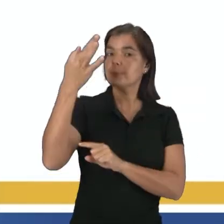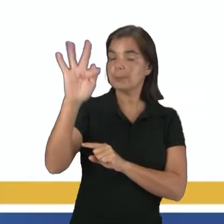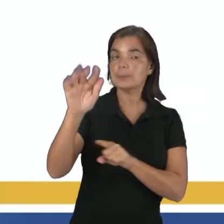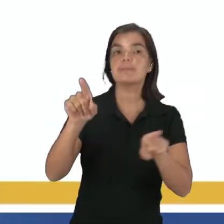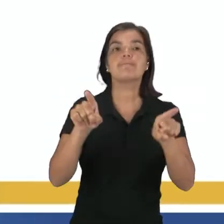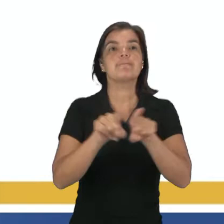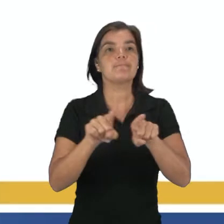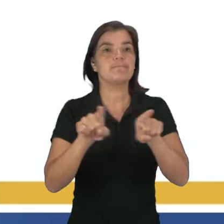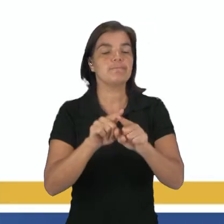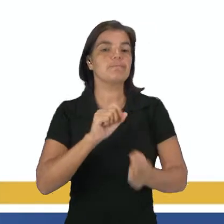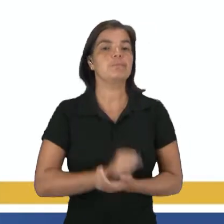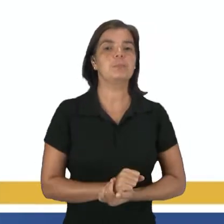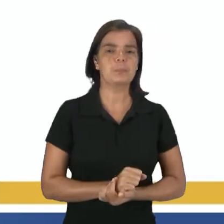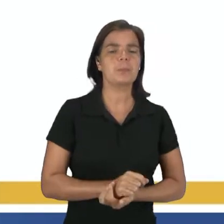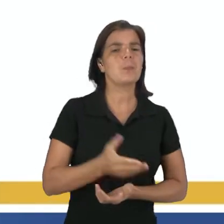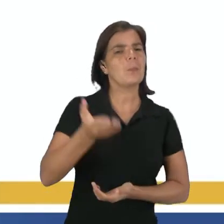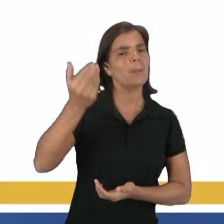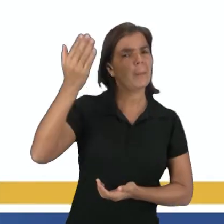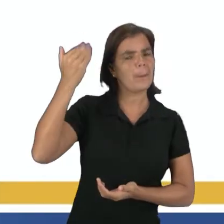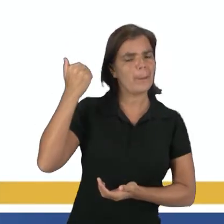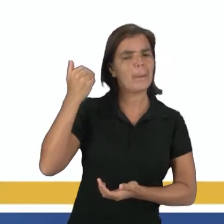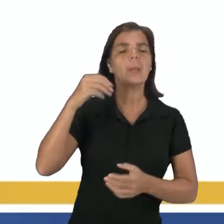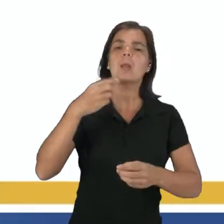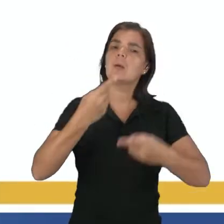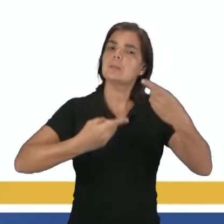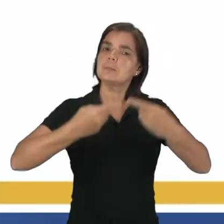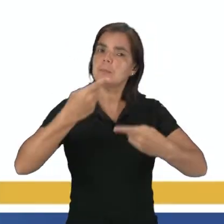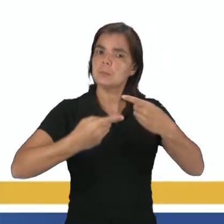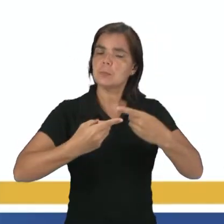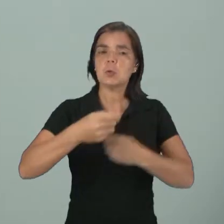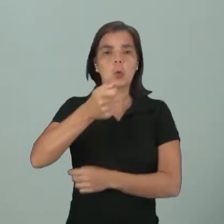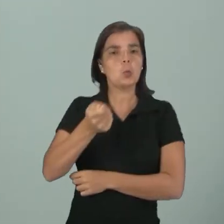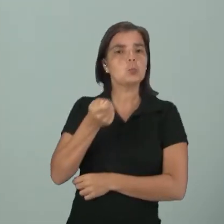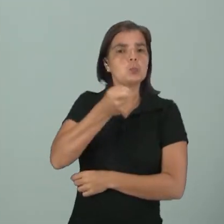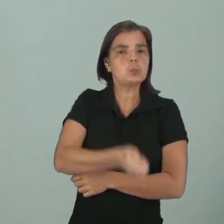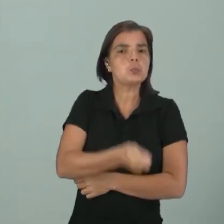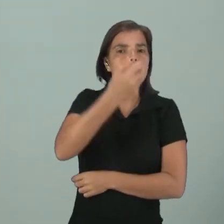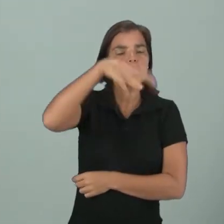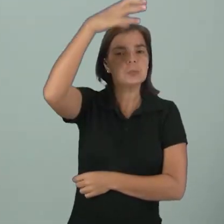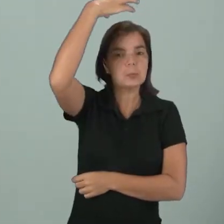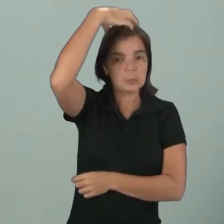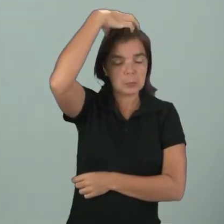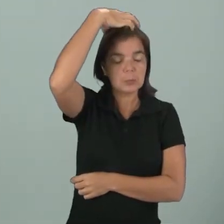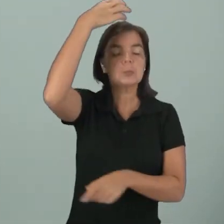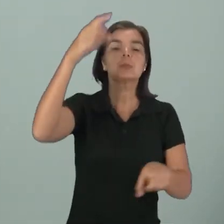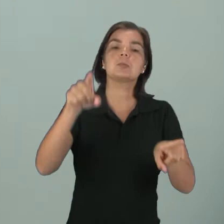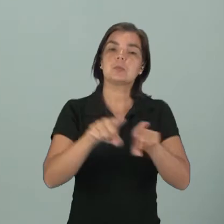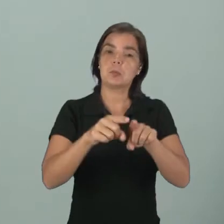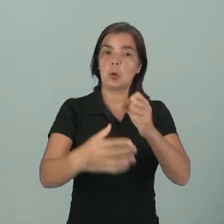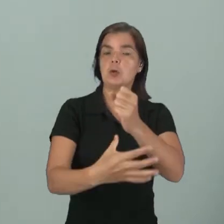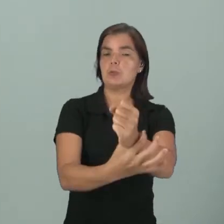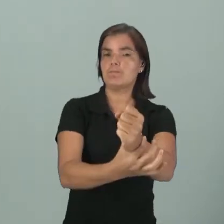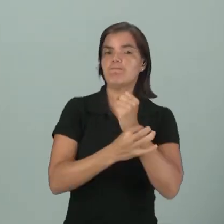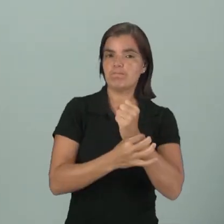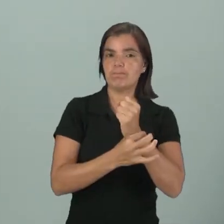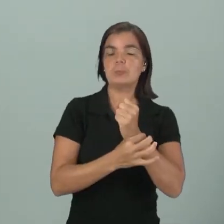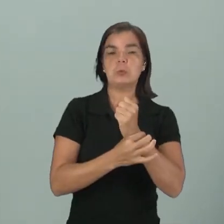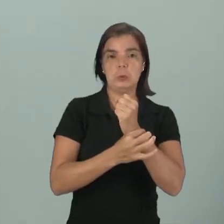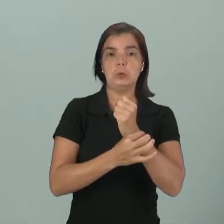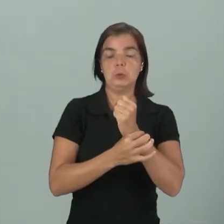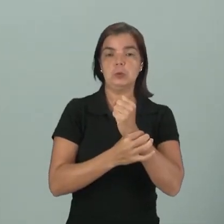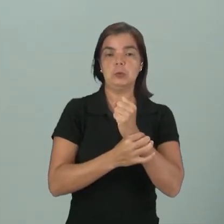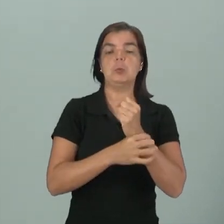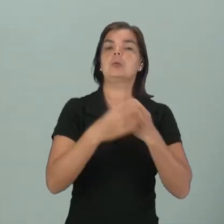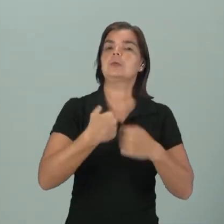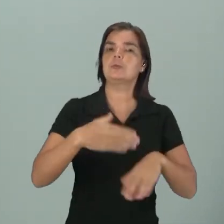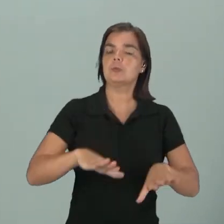muito recorrente naquela conjuntura política o poder do rei, o poder absoluto, o poder soberano,